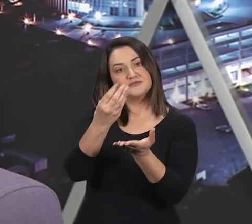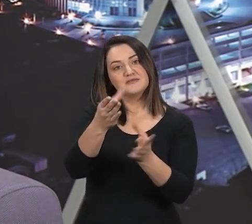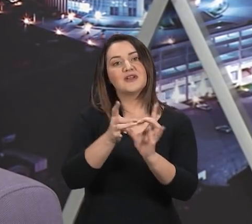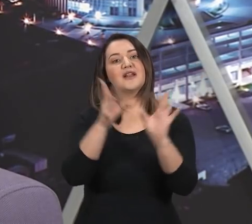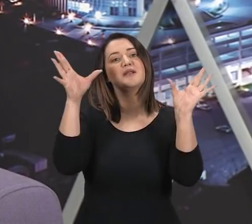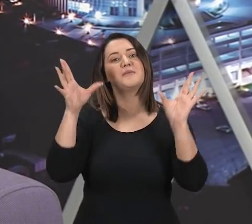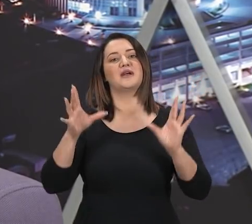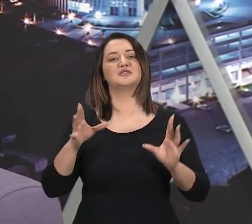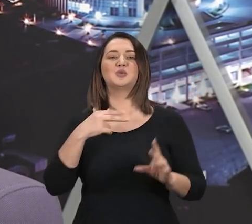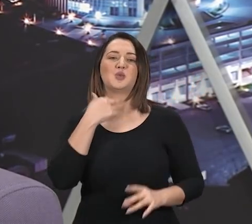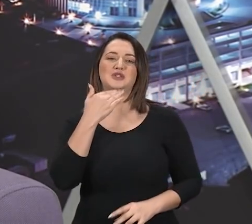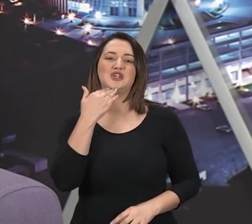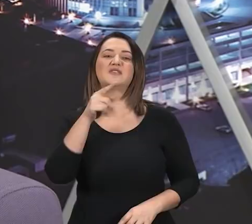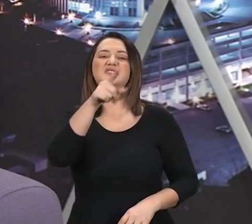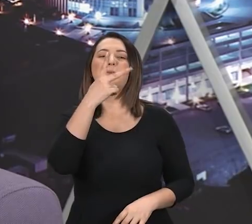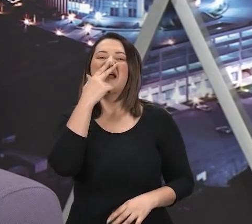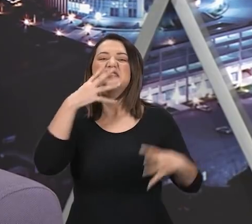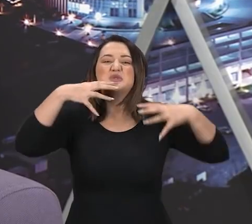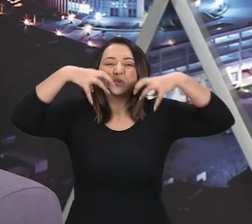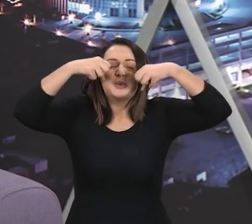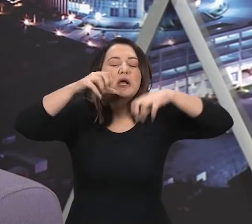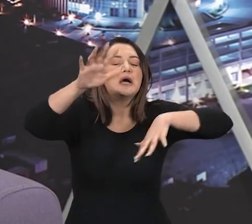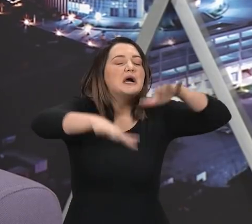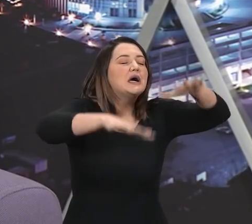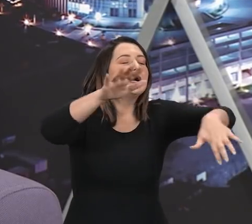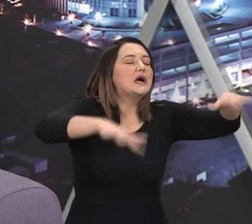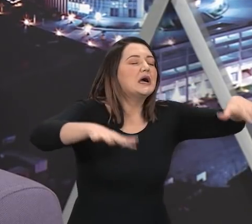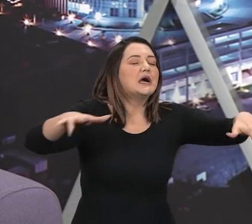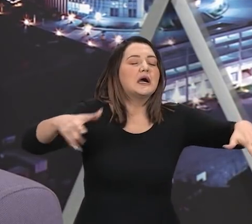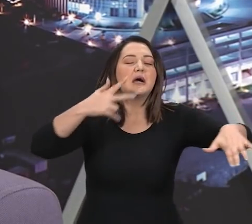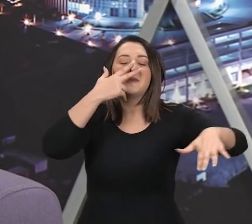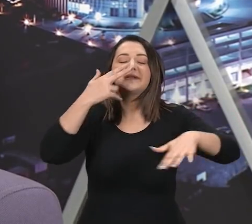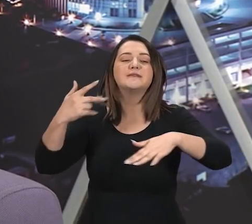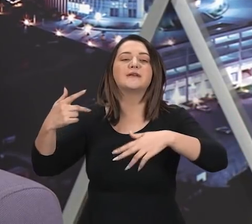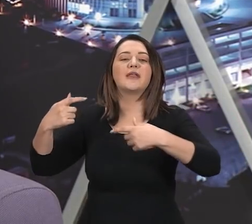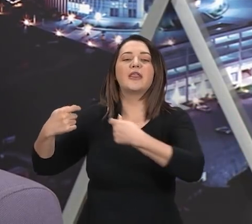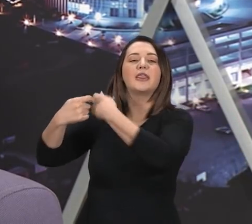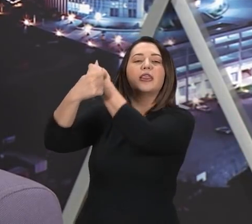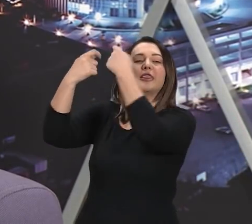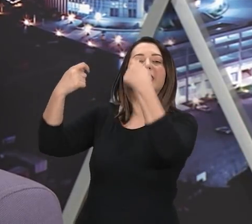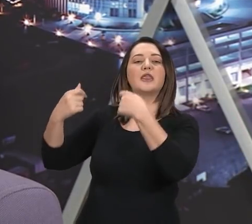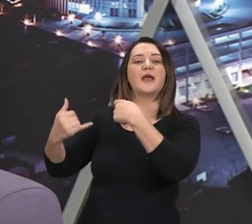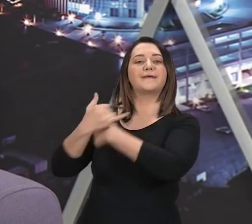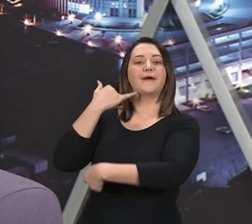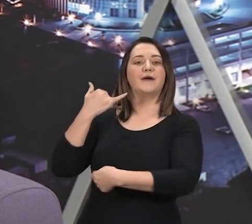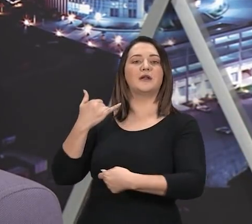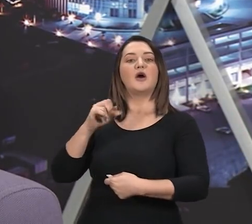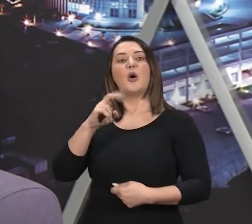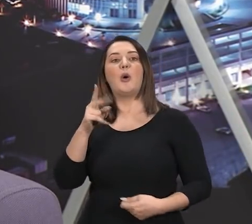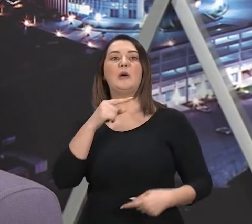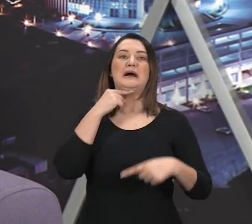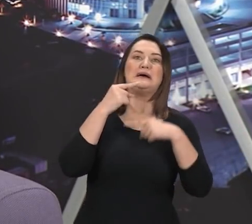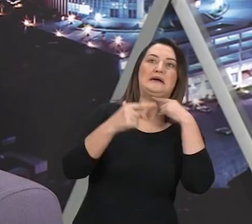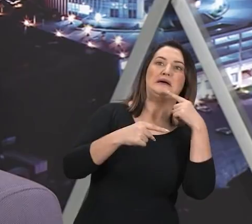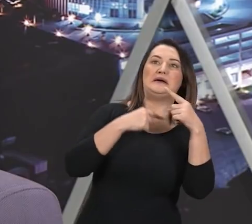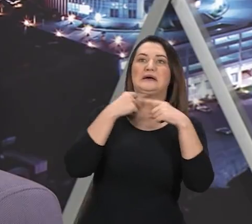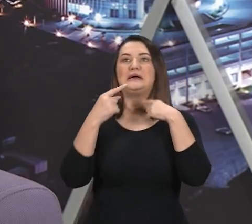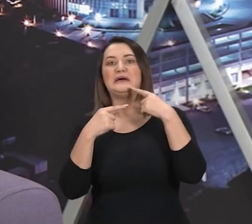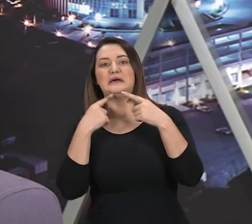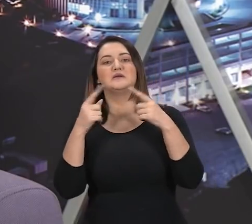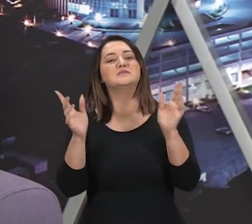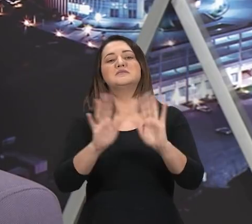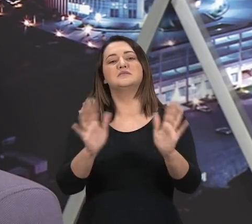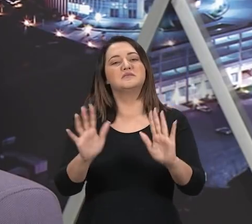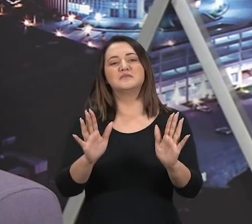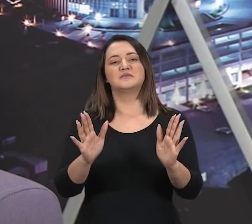vos libertará. Não fique tateando nas trevas. Não fique no engano. Não fique aí em cima do muro. Não fique